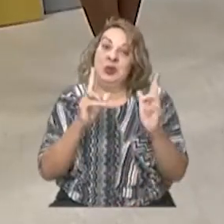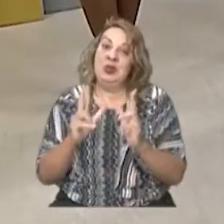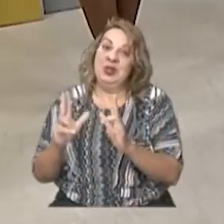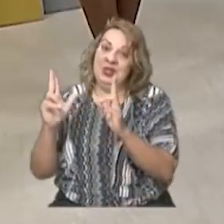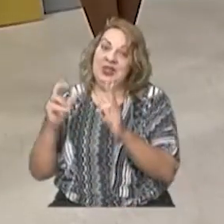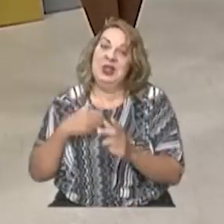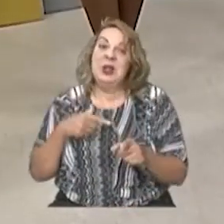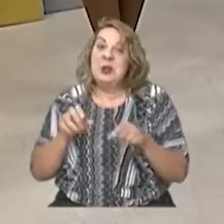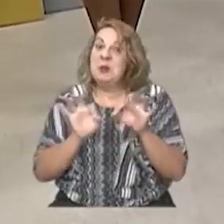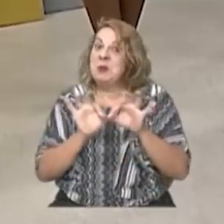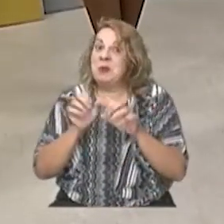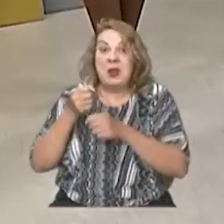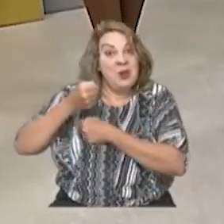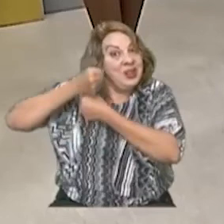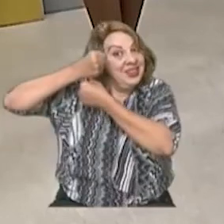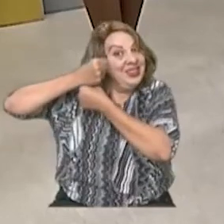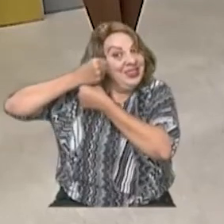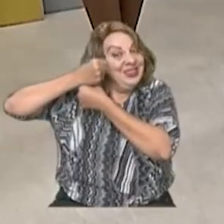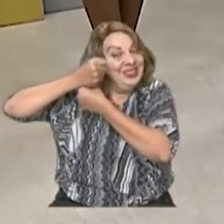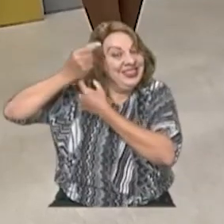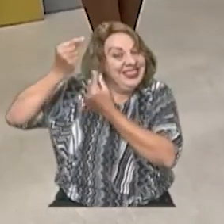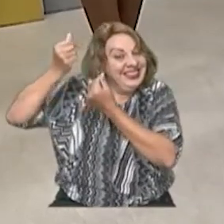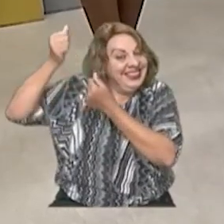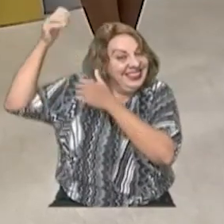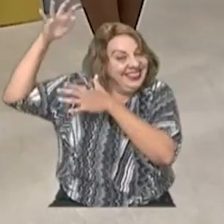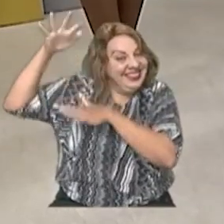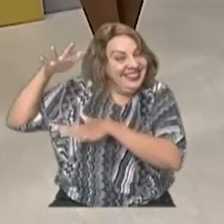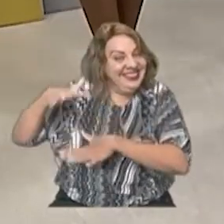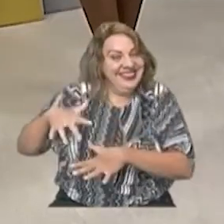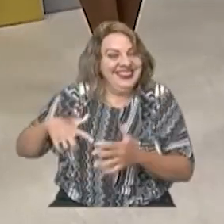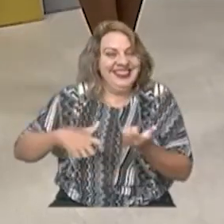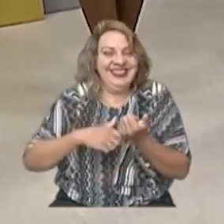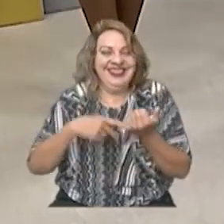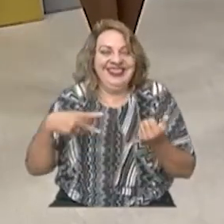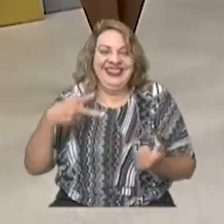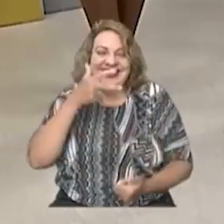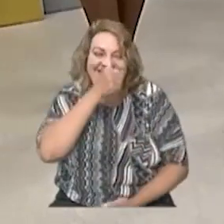o guarda-chuva, pois vai chover de din. Domingo tem Caju Cap,